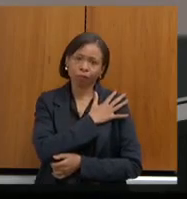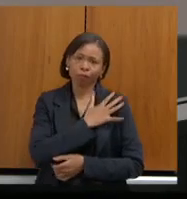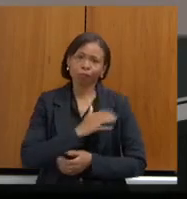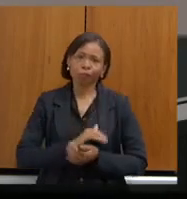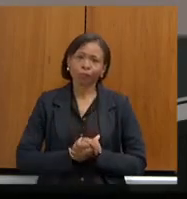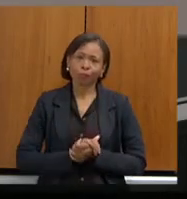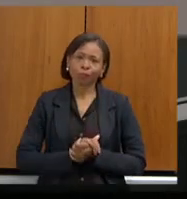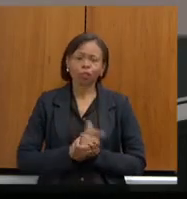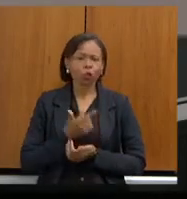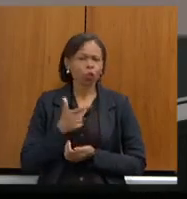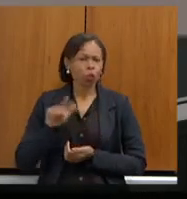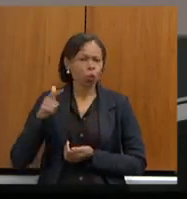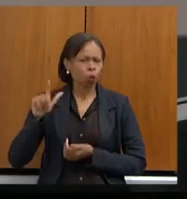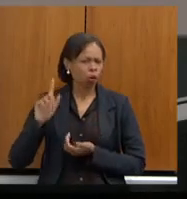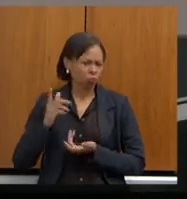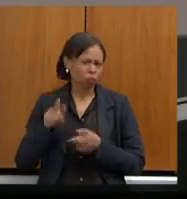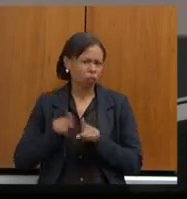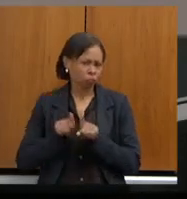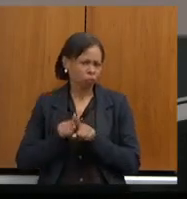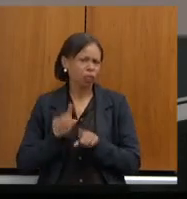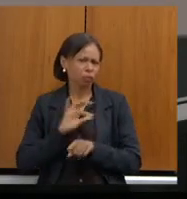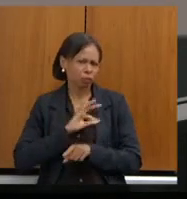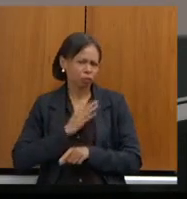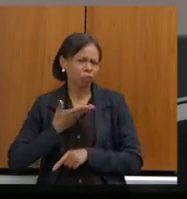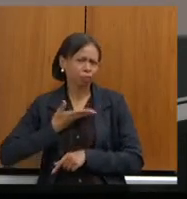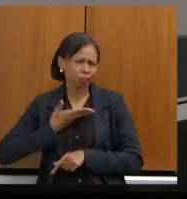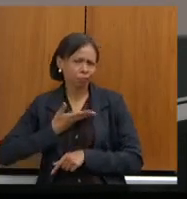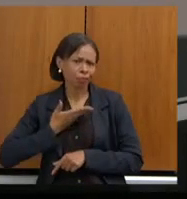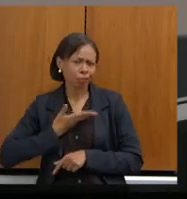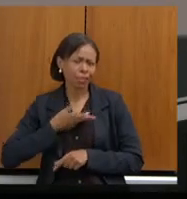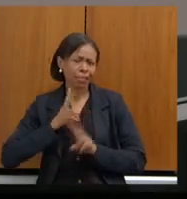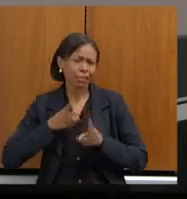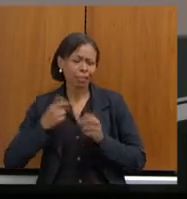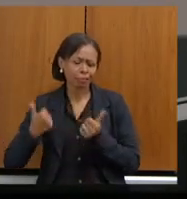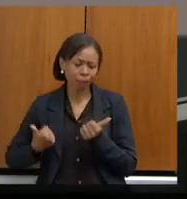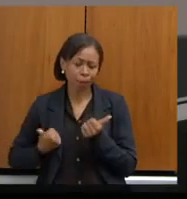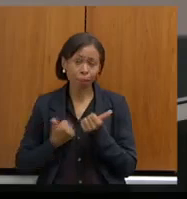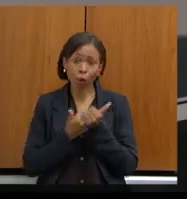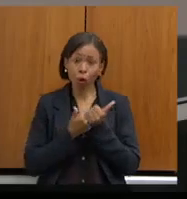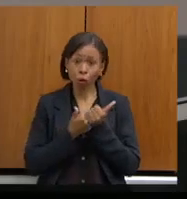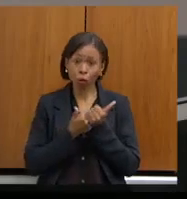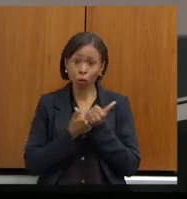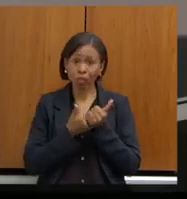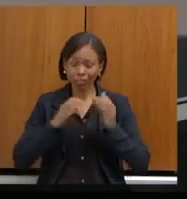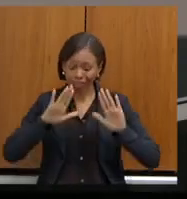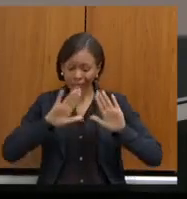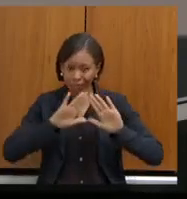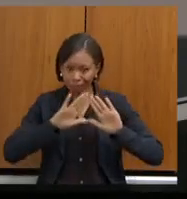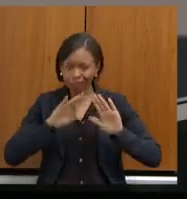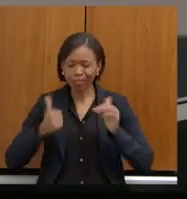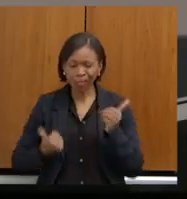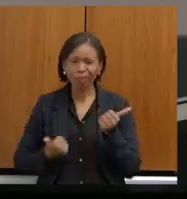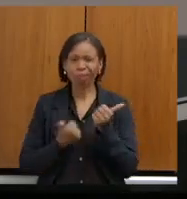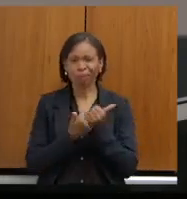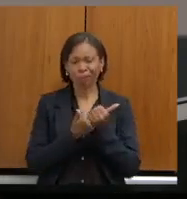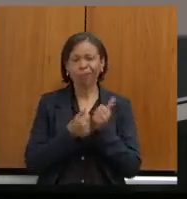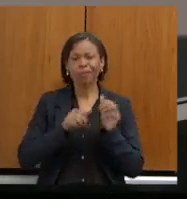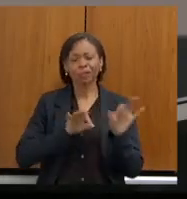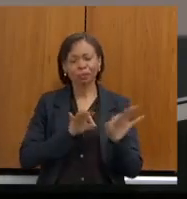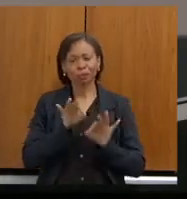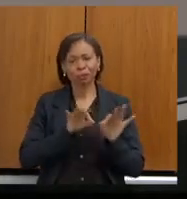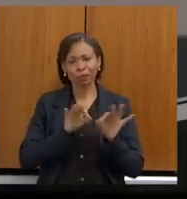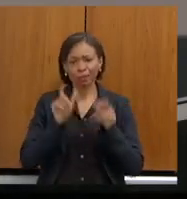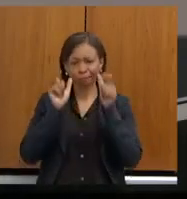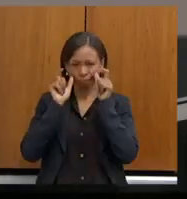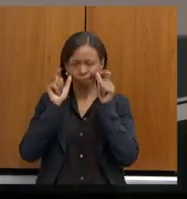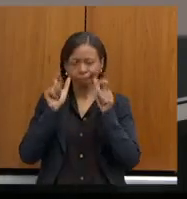companheiros que sempre buscam o apoio dessa casa aqui na questão dos projetos de interesse da Polícia